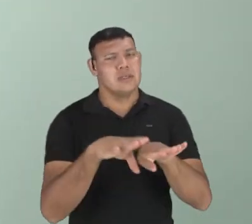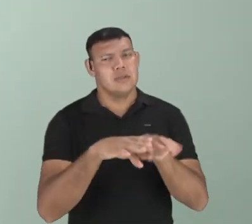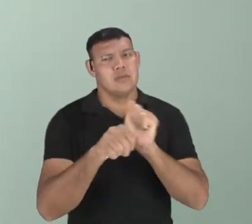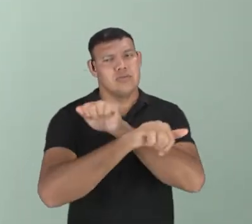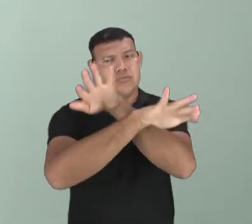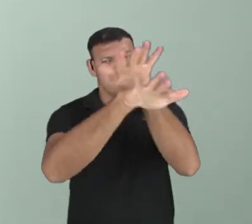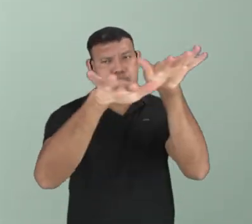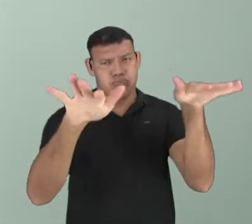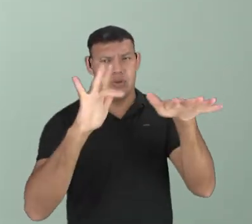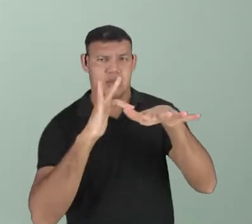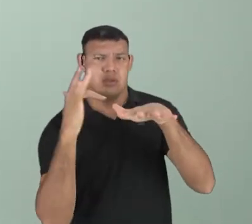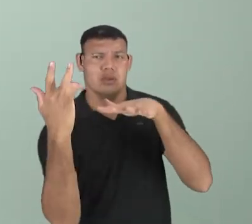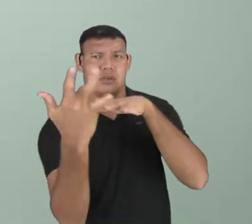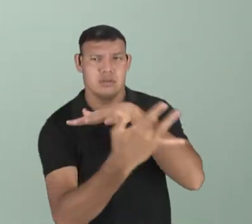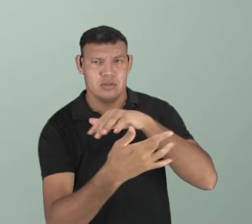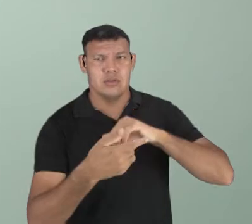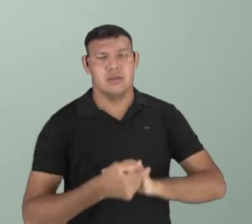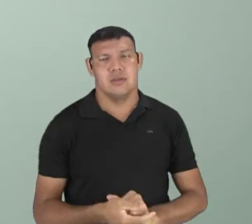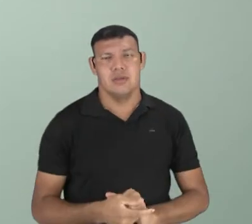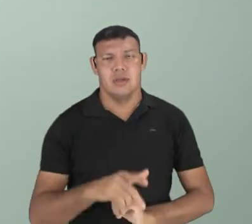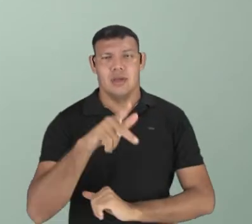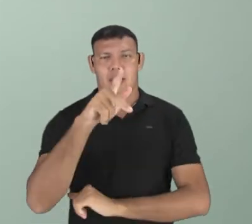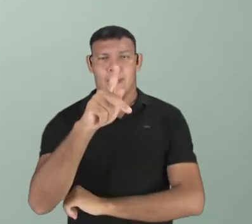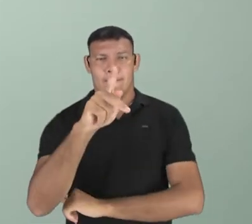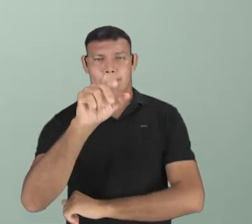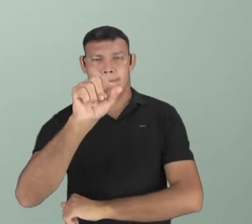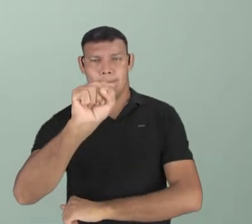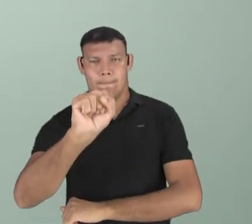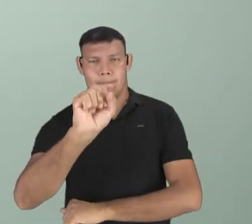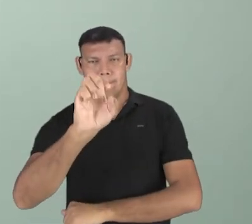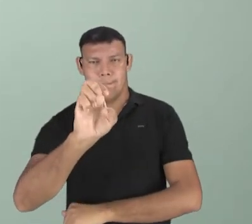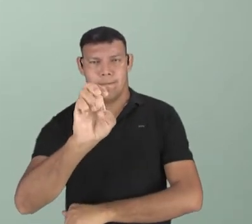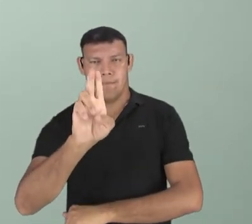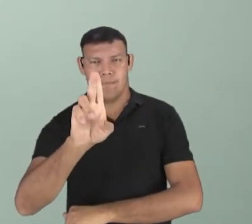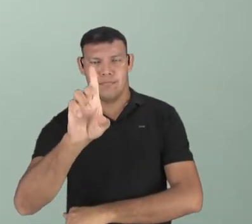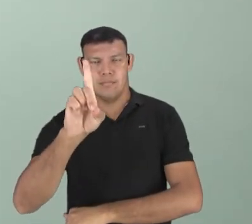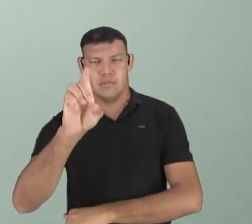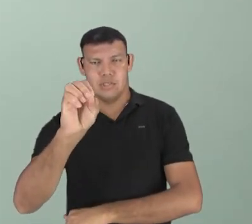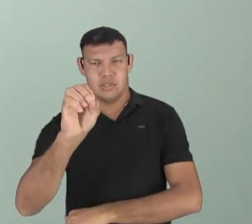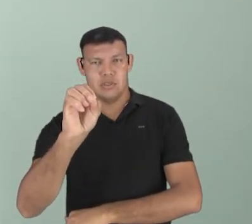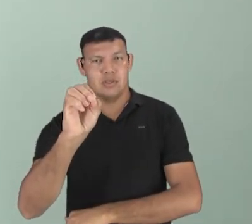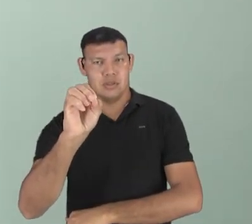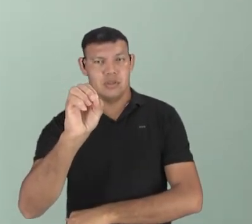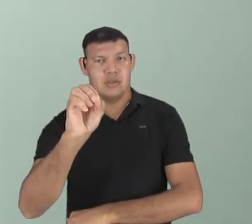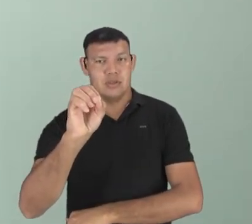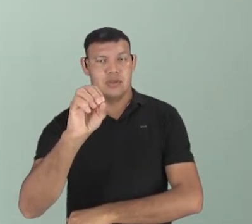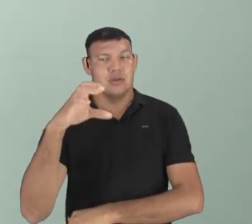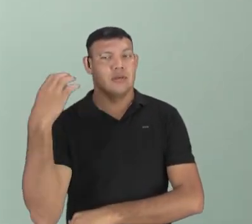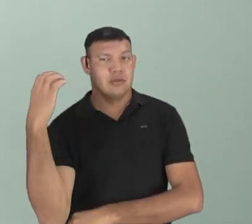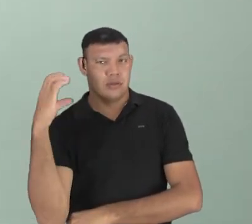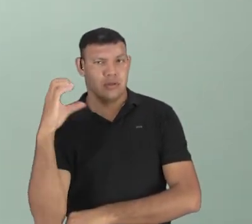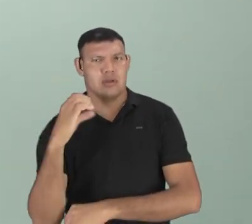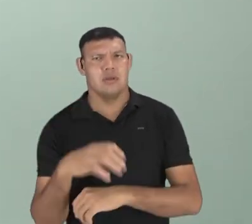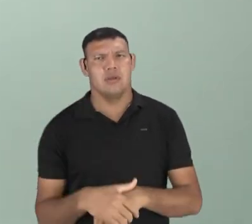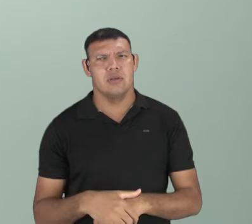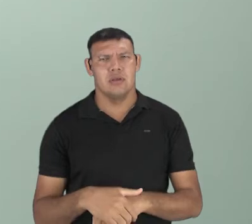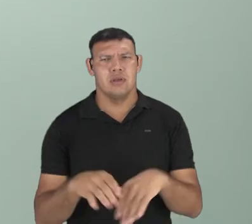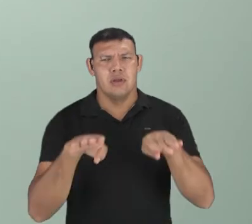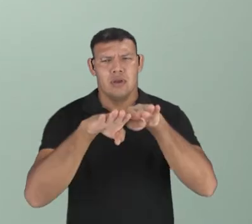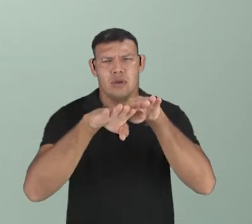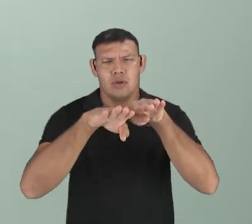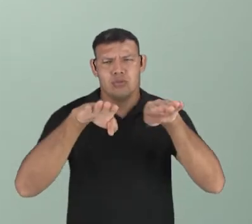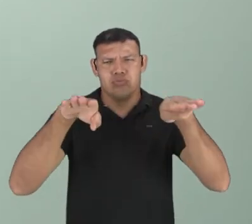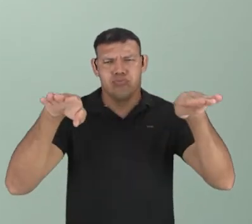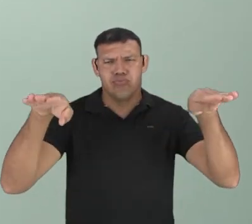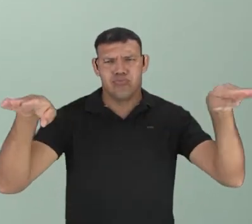nós vivemos, é a chamada pseudociência. E um dos fenômenos é a Terra plana. Será que com a Terra plana a gente regrediu a um